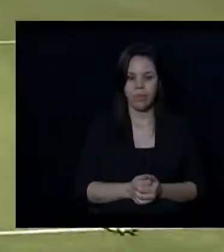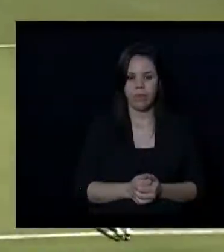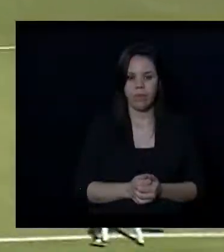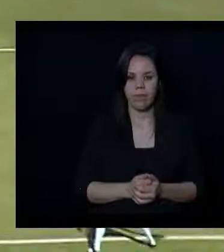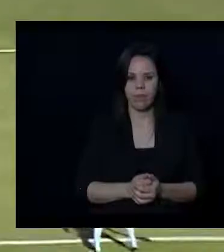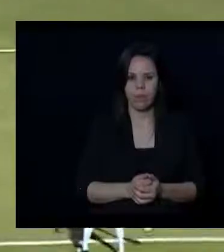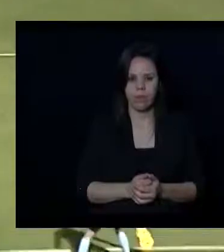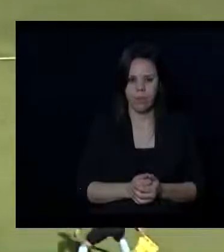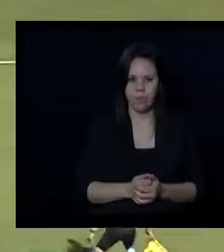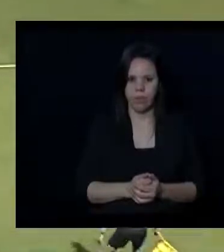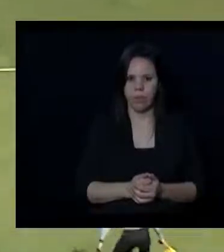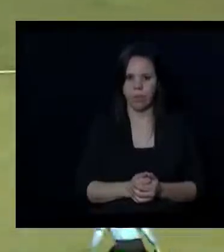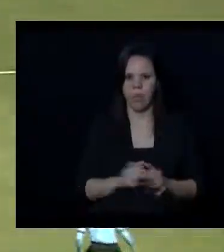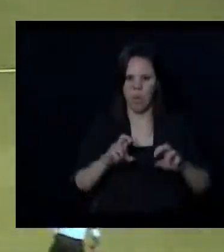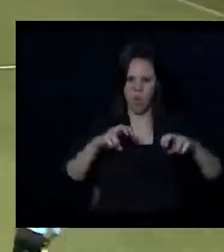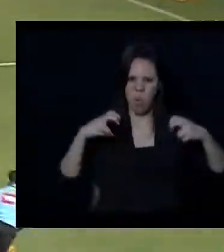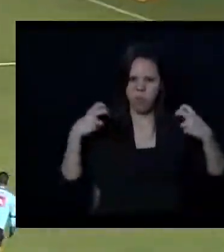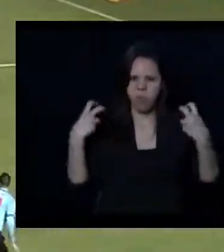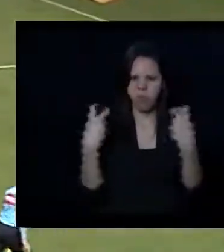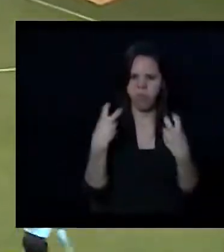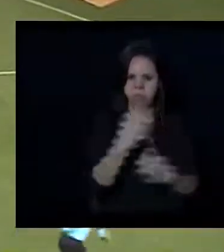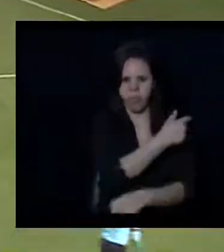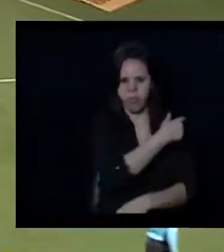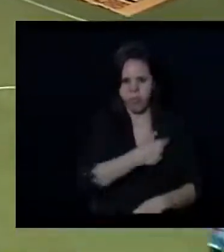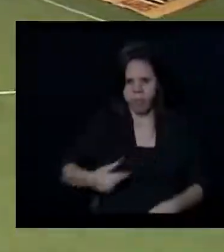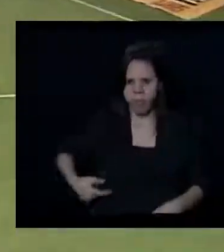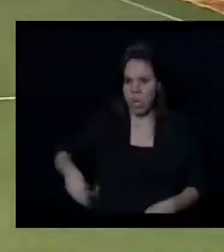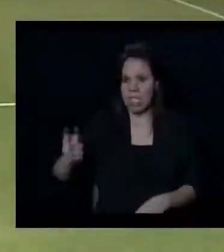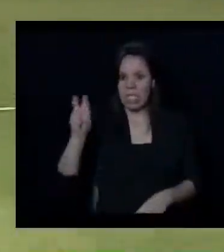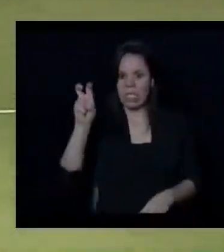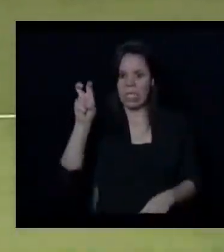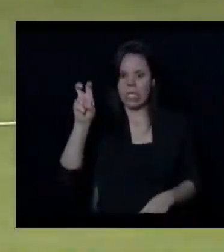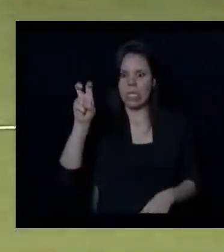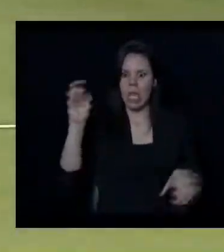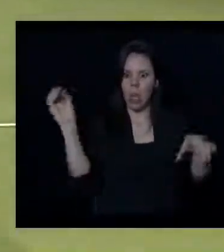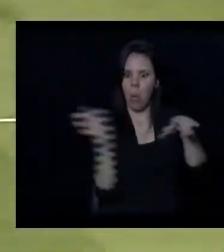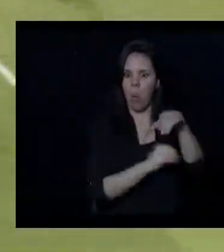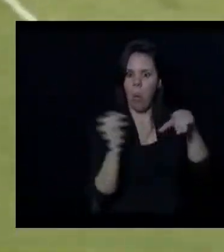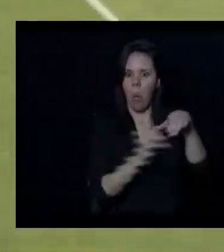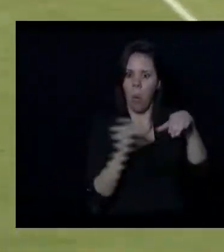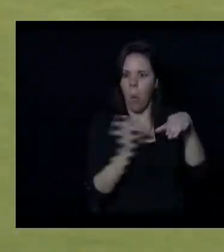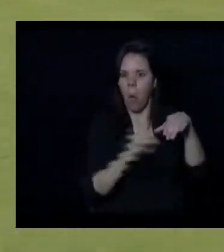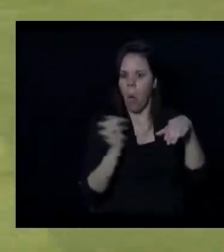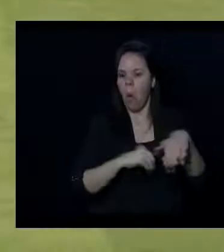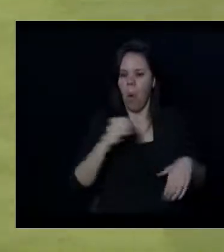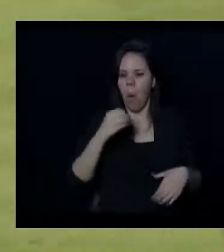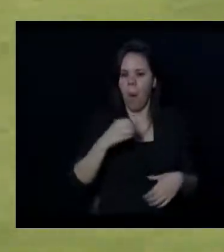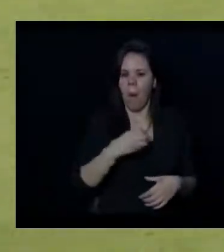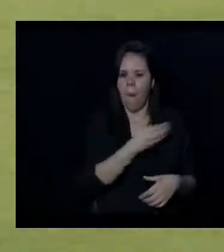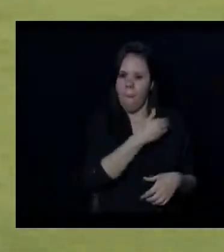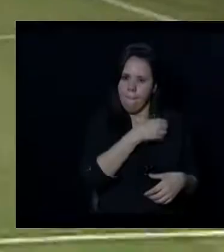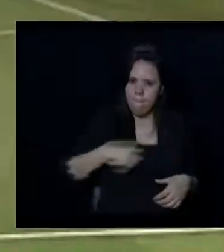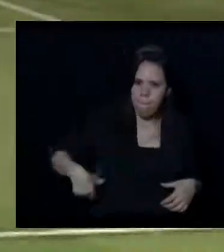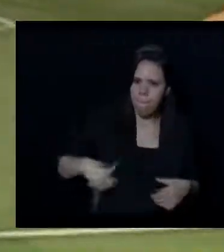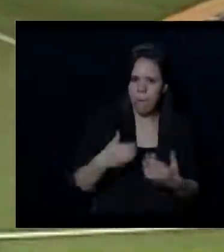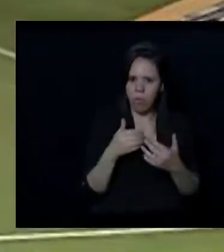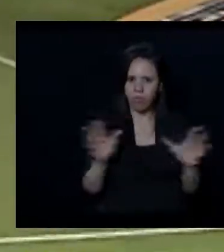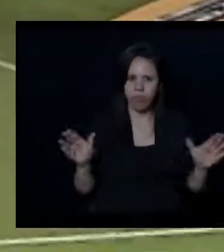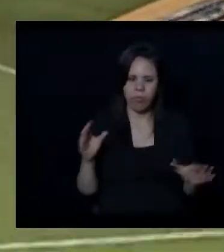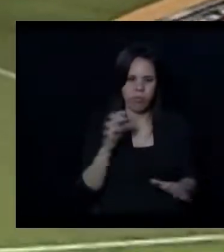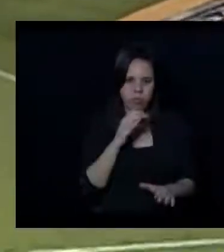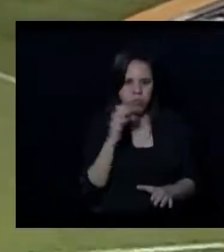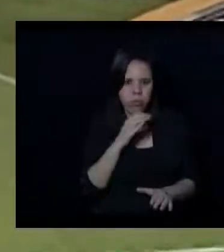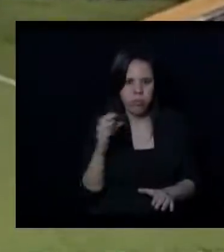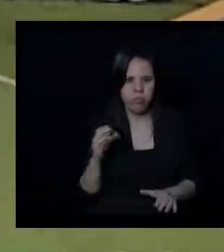No Moisés Lucarelli, 5 gols. A Macaca, logo aos 3 minutos, abriu a contagem com Camilo. Mão mole